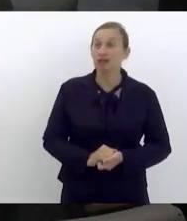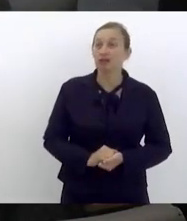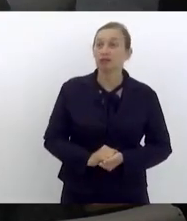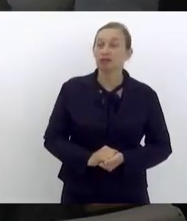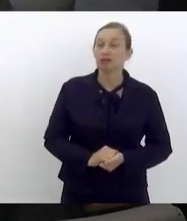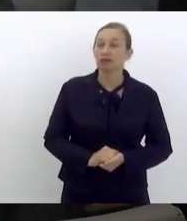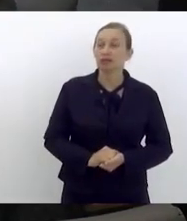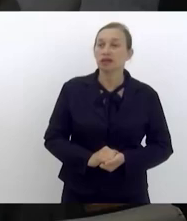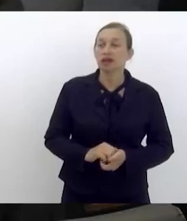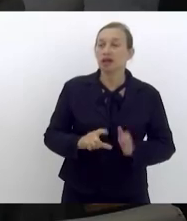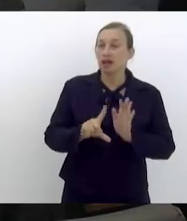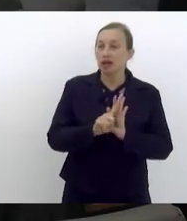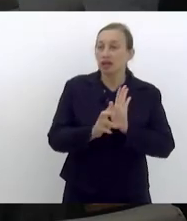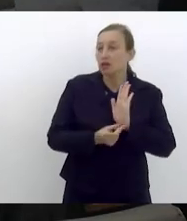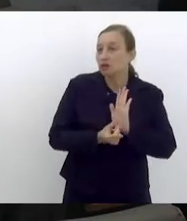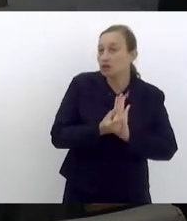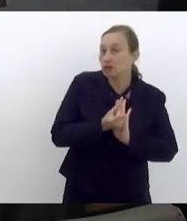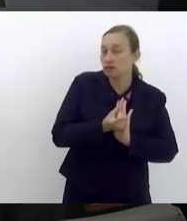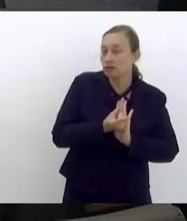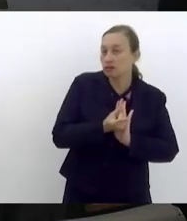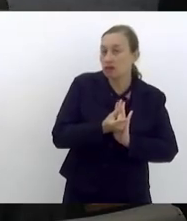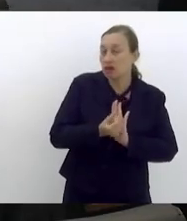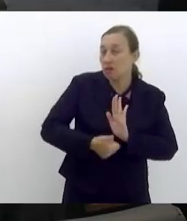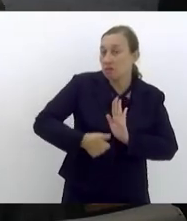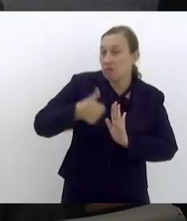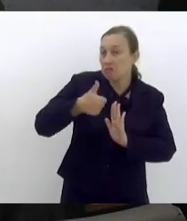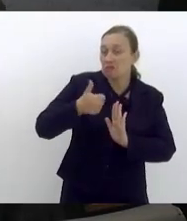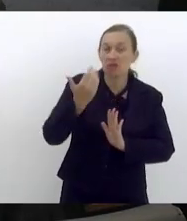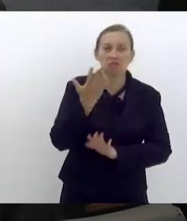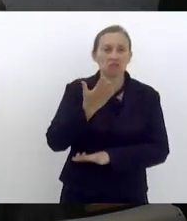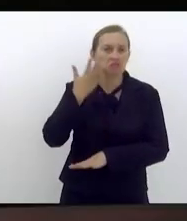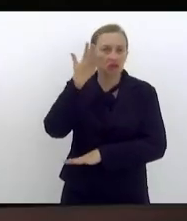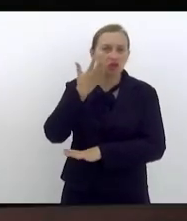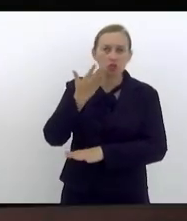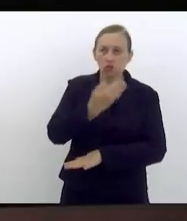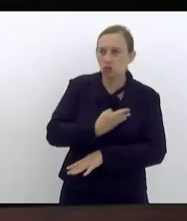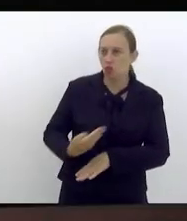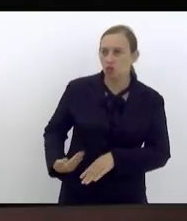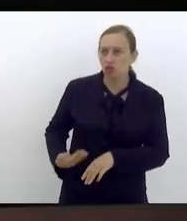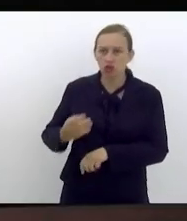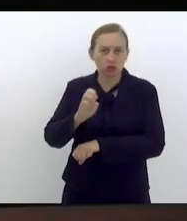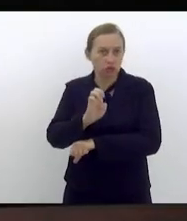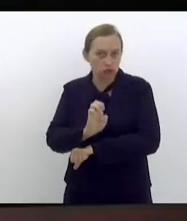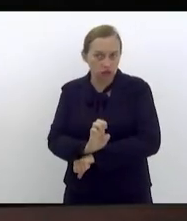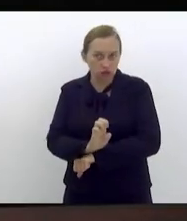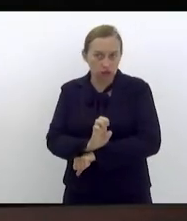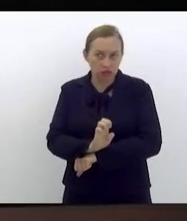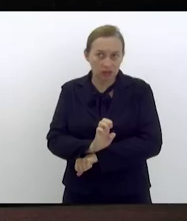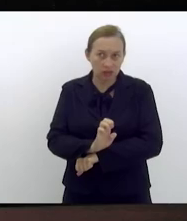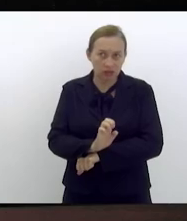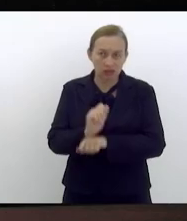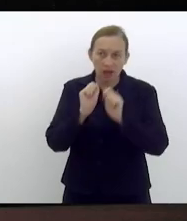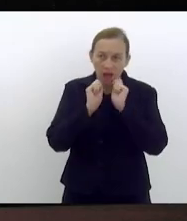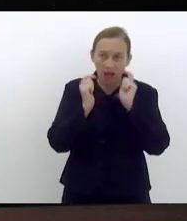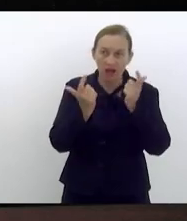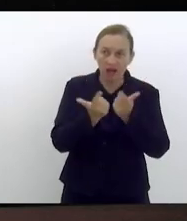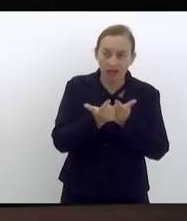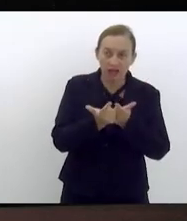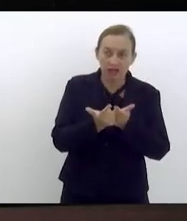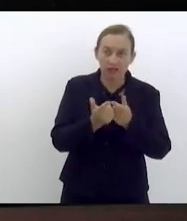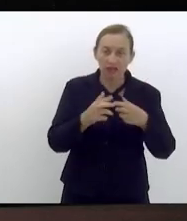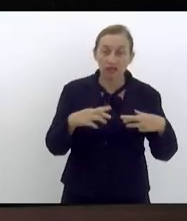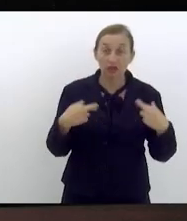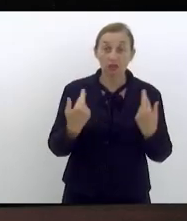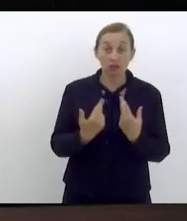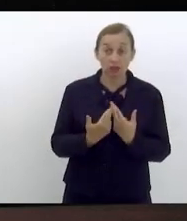a LDO é a primeira mensagem do governo do estado à casa nessa sessão